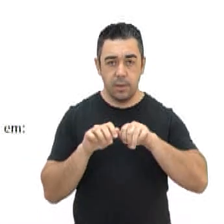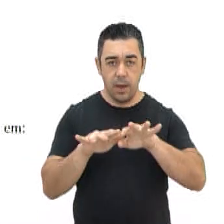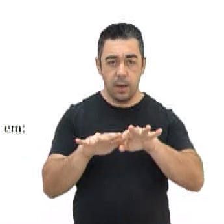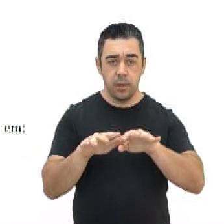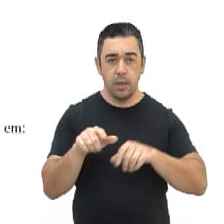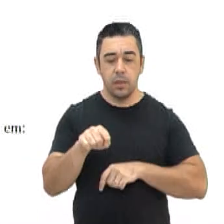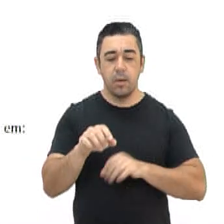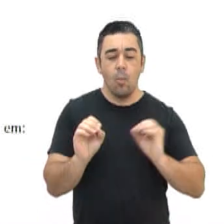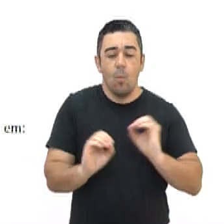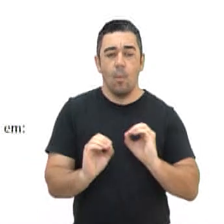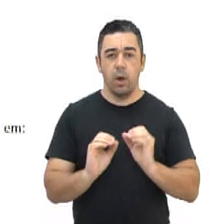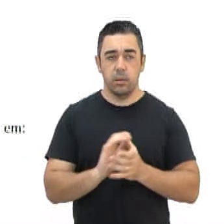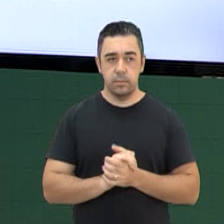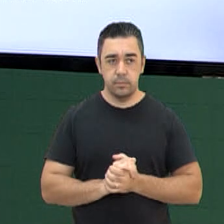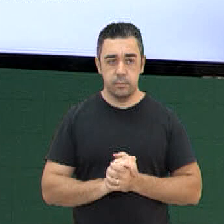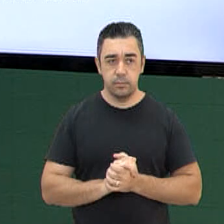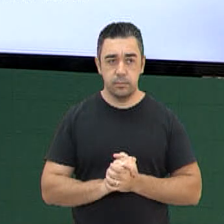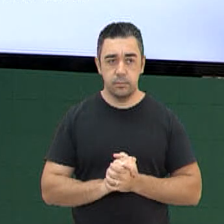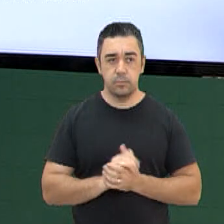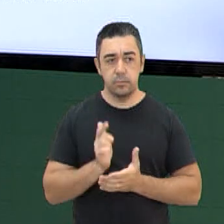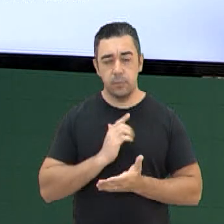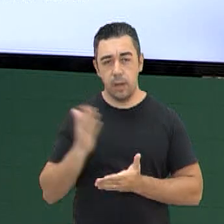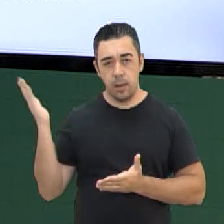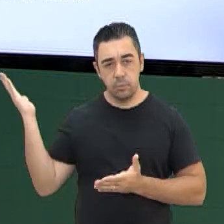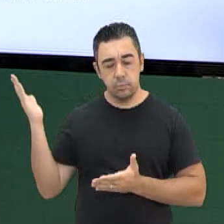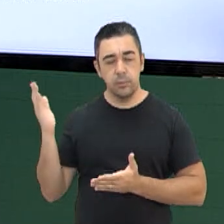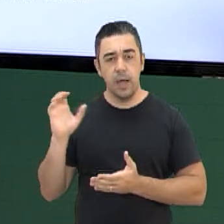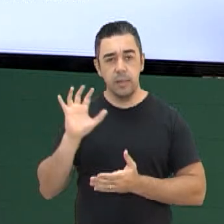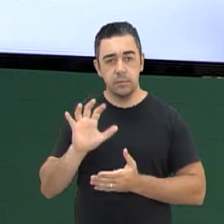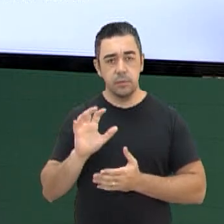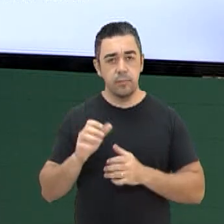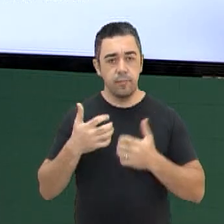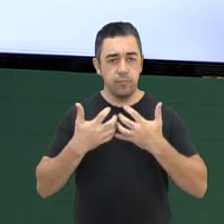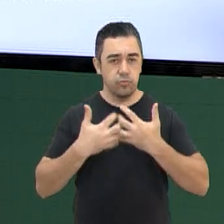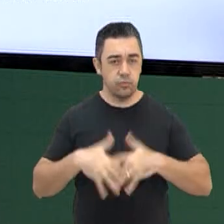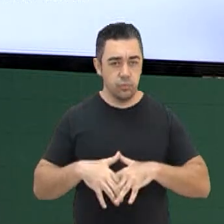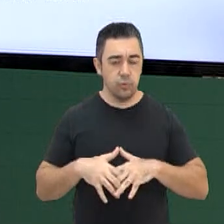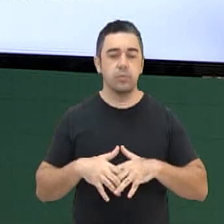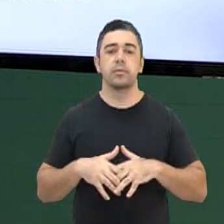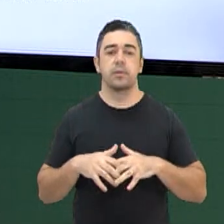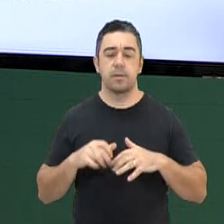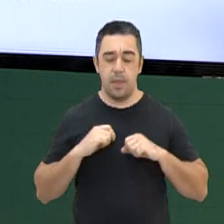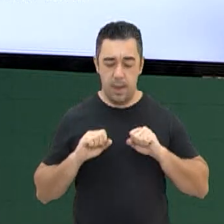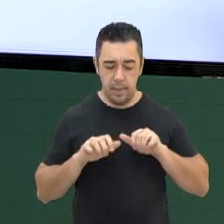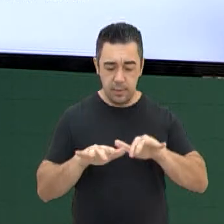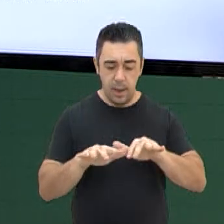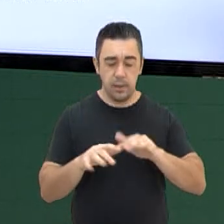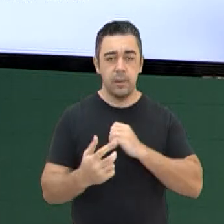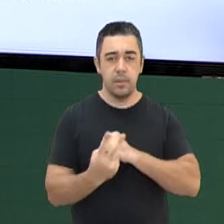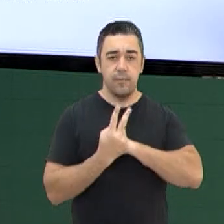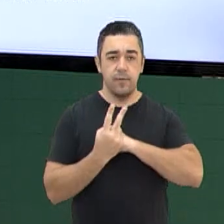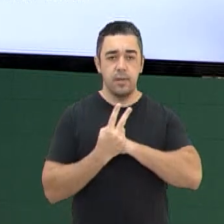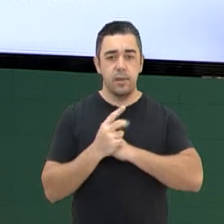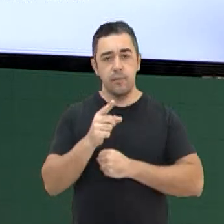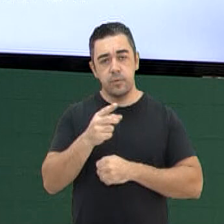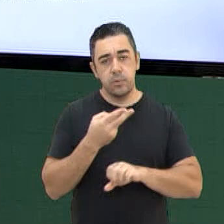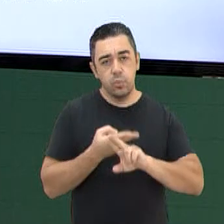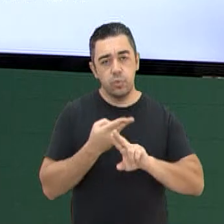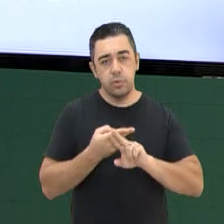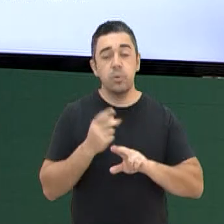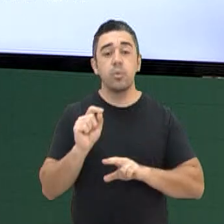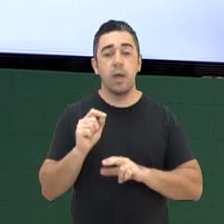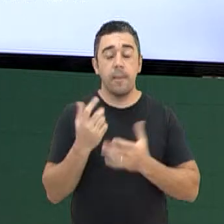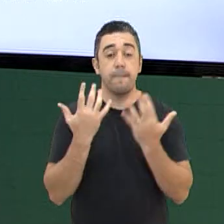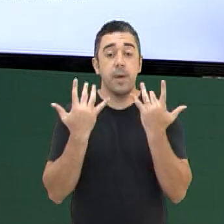área neutra. E o jogo basicamente é de ataque e defesa e você utiliza as